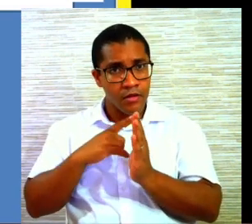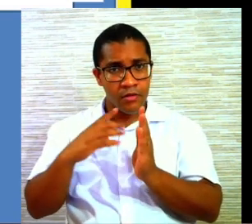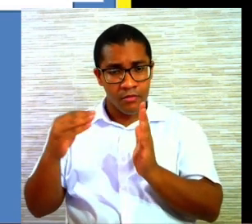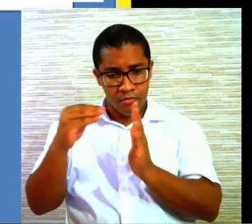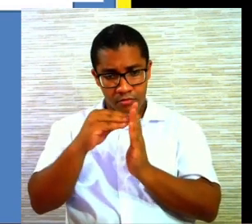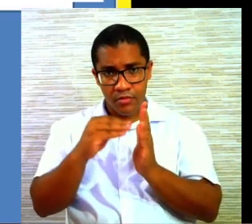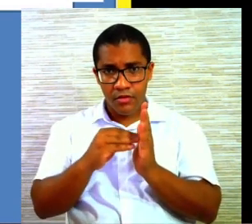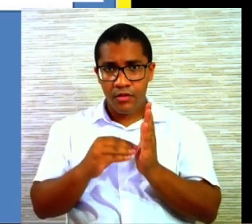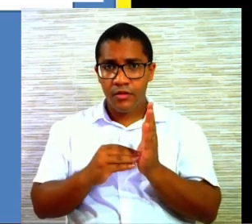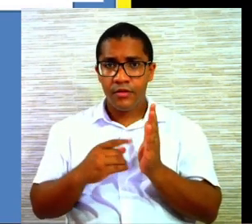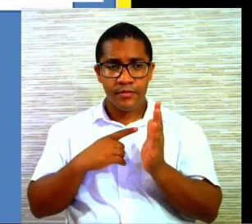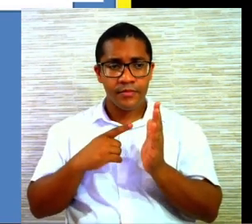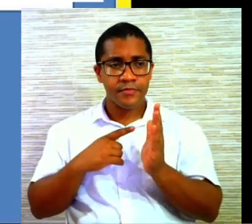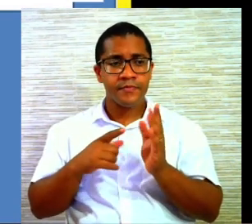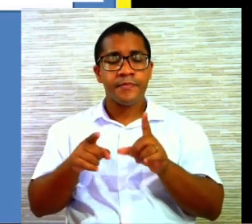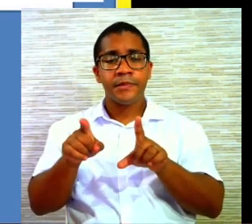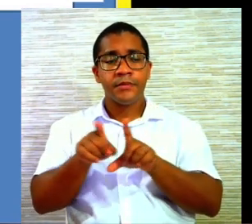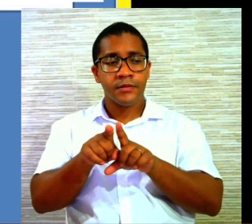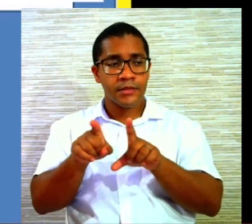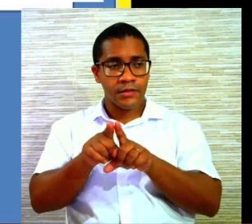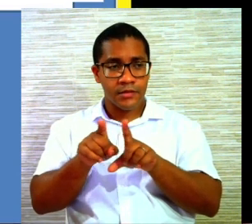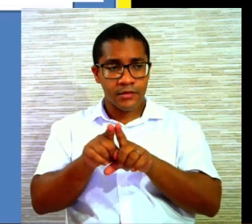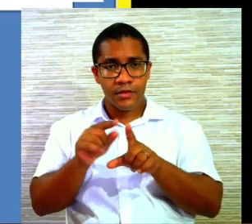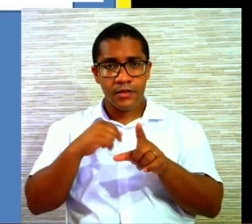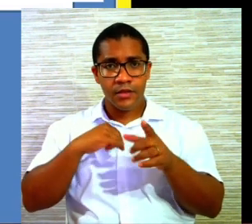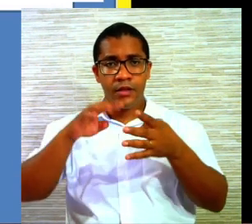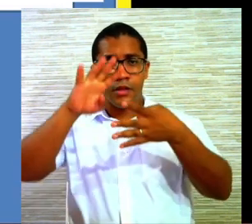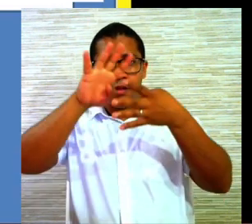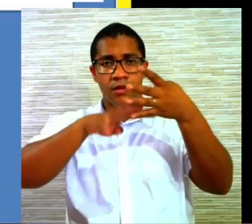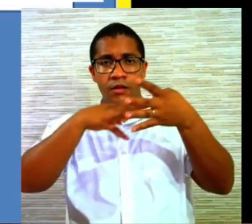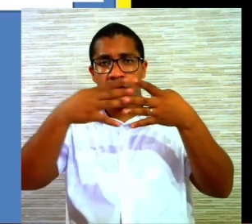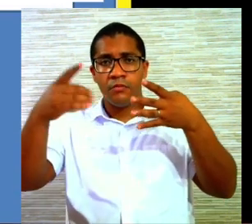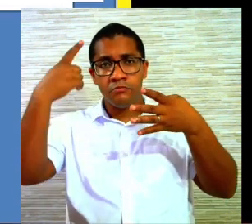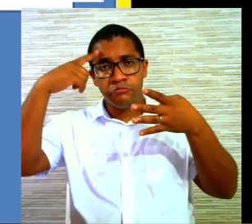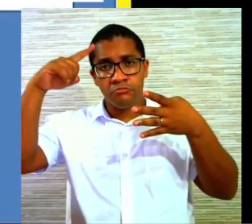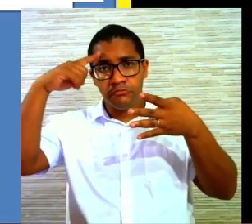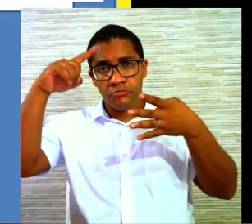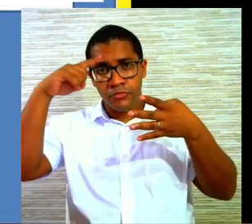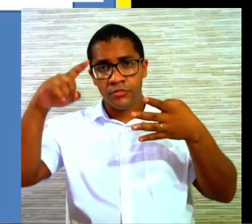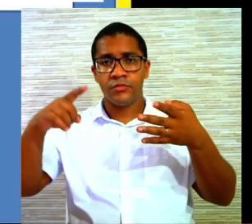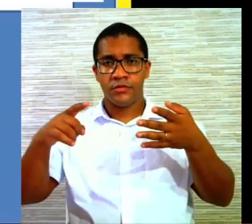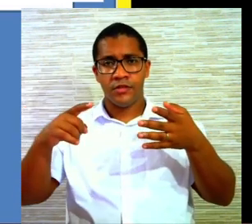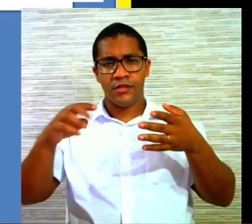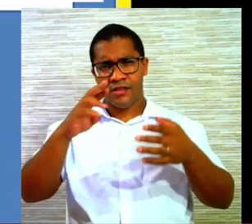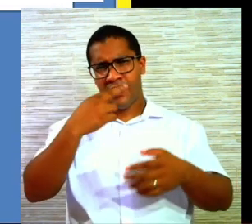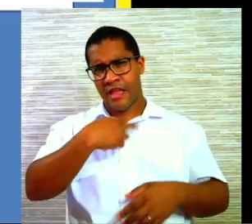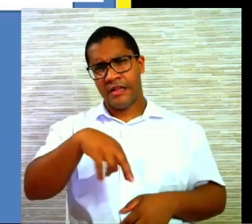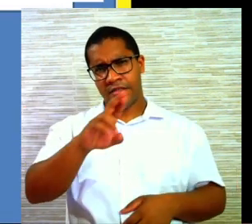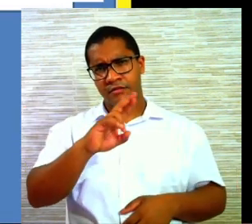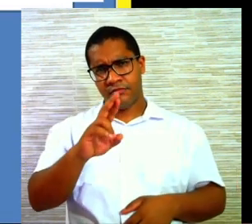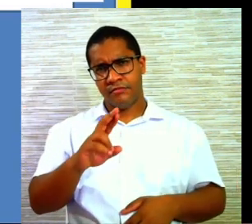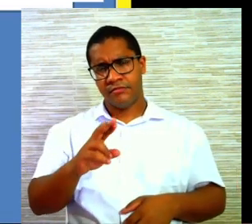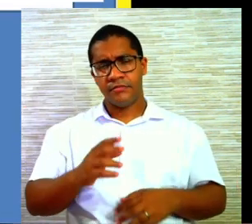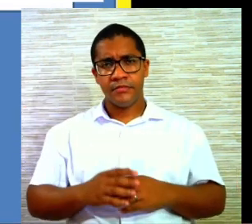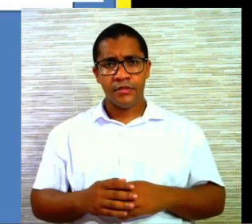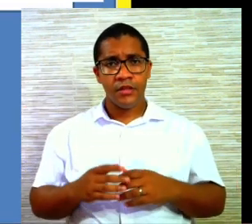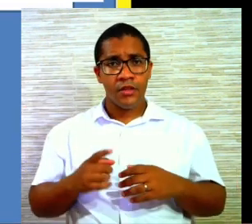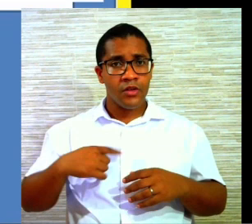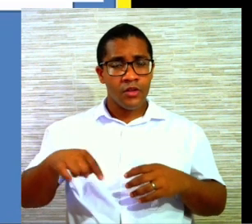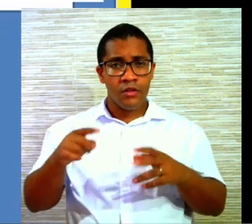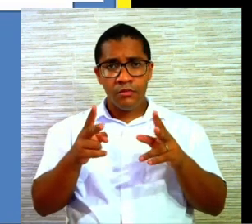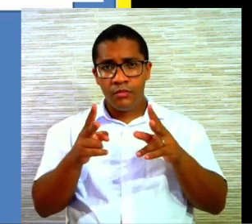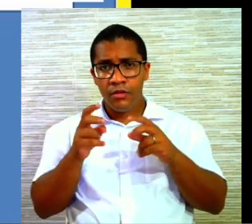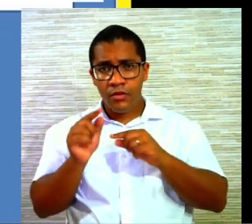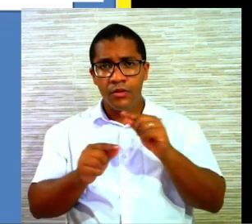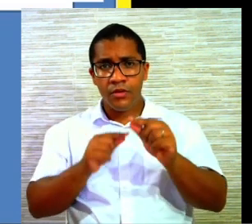do dia, além de calendários, festas religiosas, Então, vejamos. Então, nós